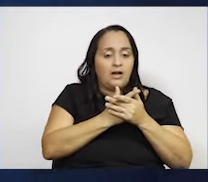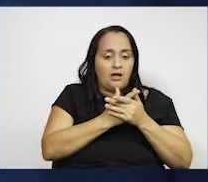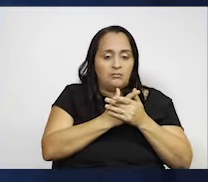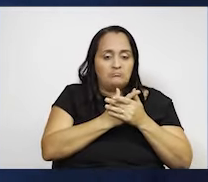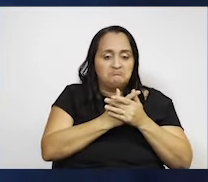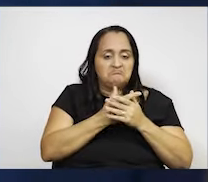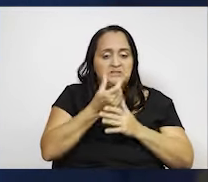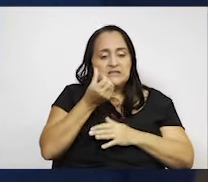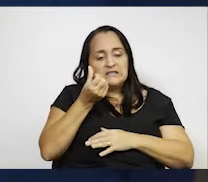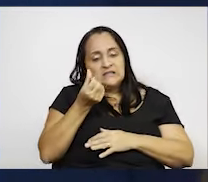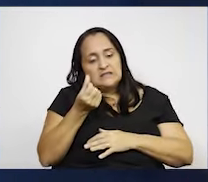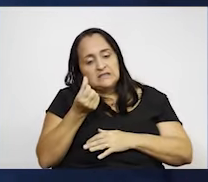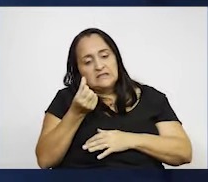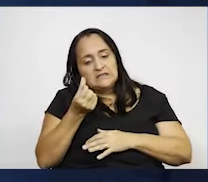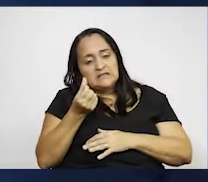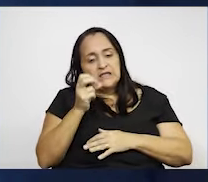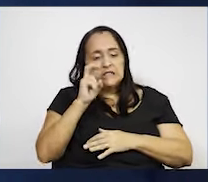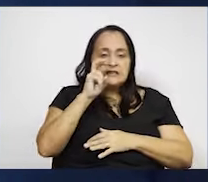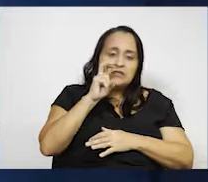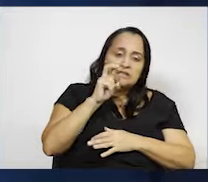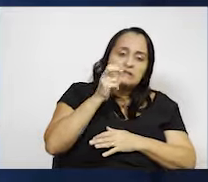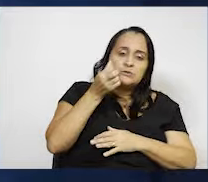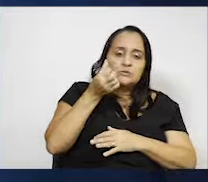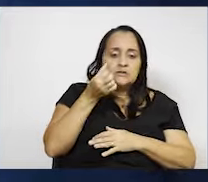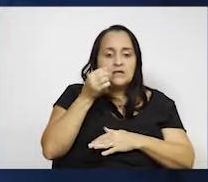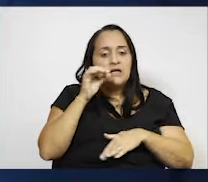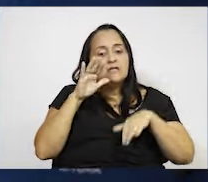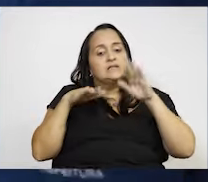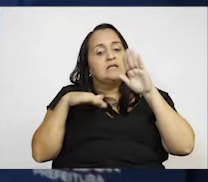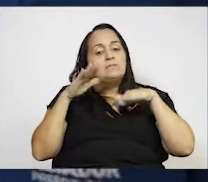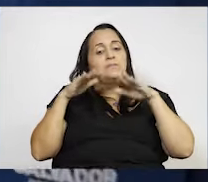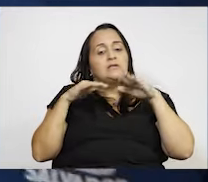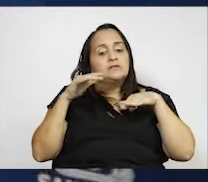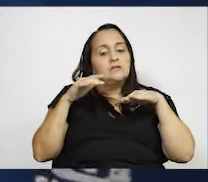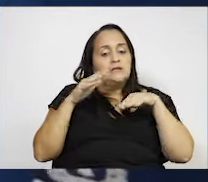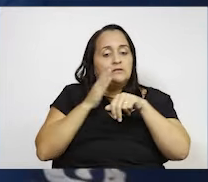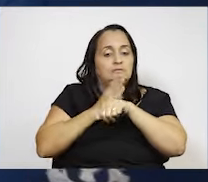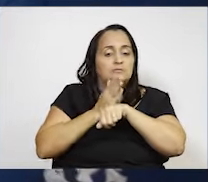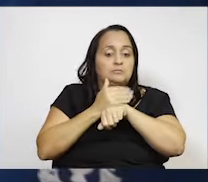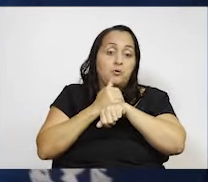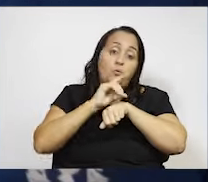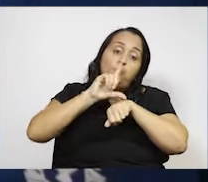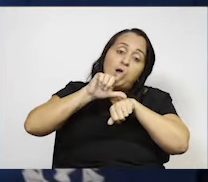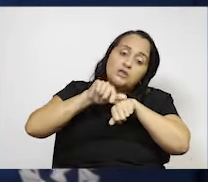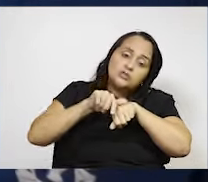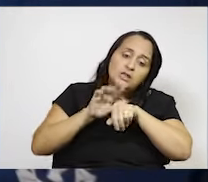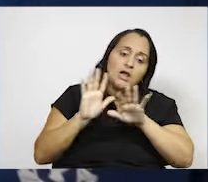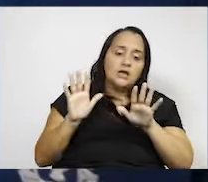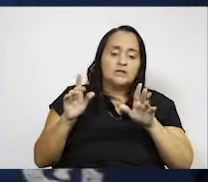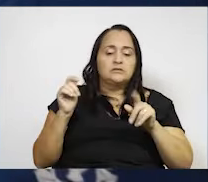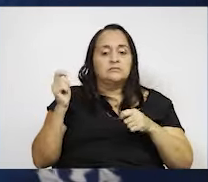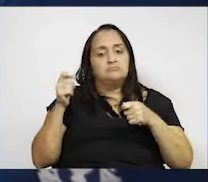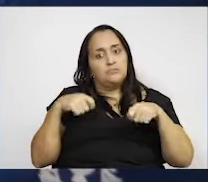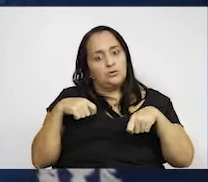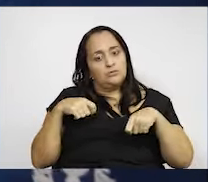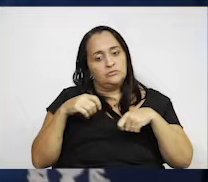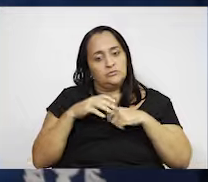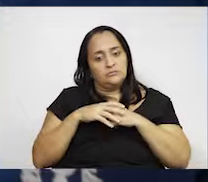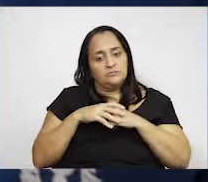bancas. Então, nas bancas vai chegando ali entre 6, 5, 6, dependendo do lugar, pode chegar até um pouco mais